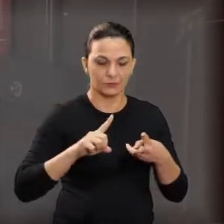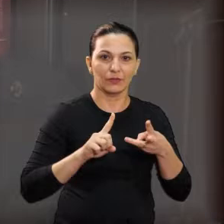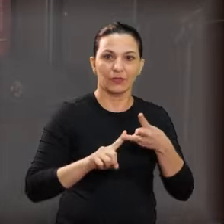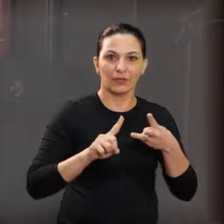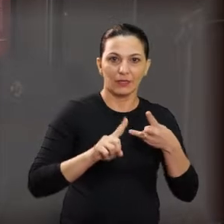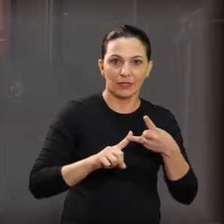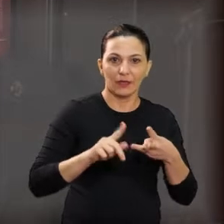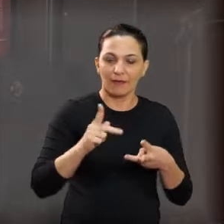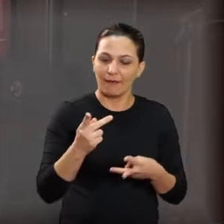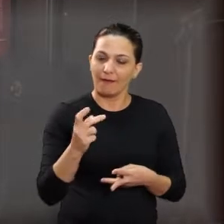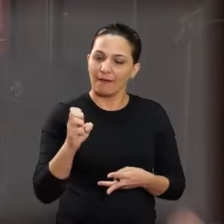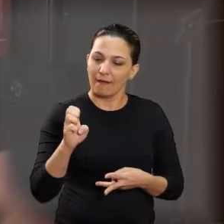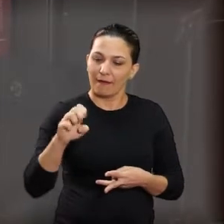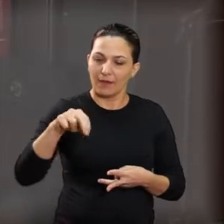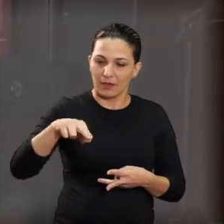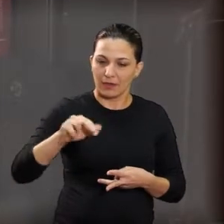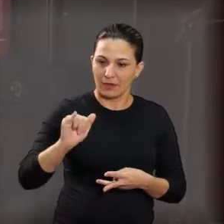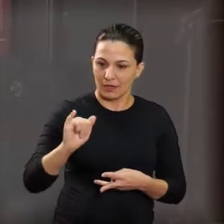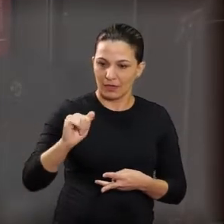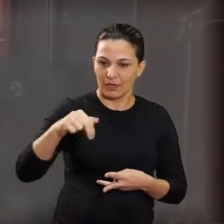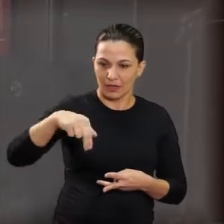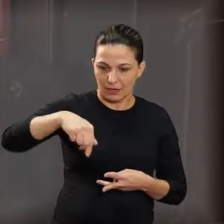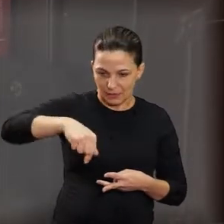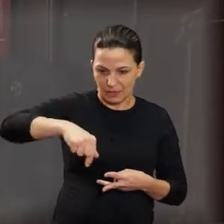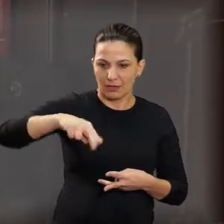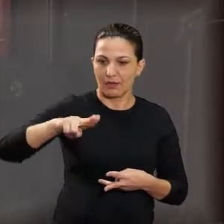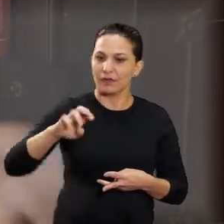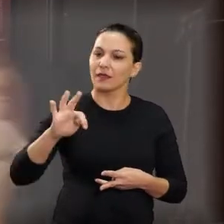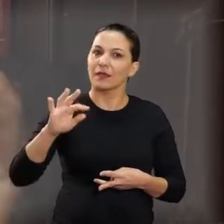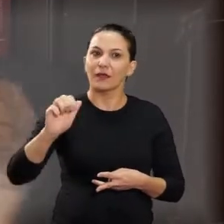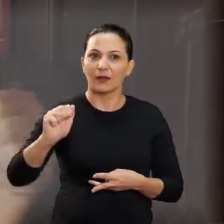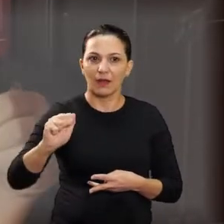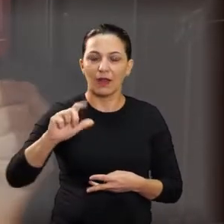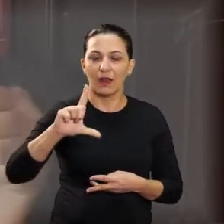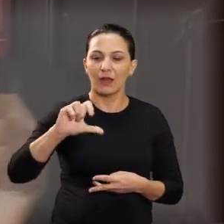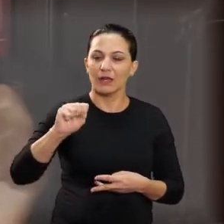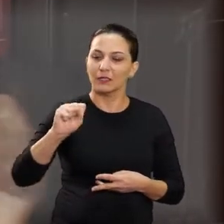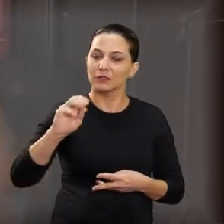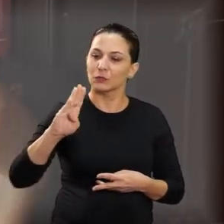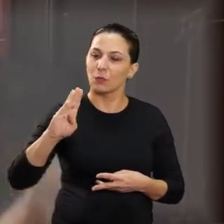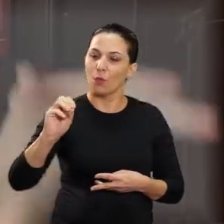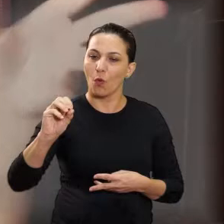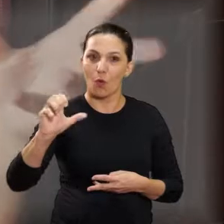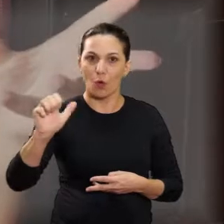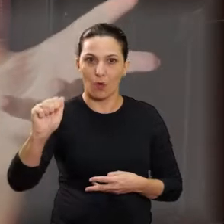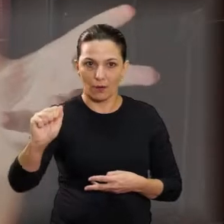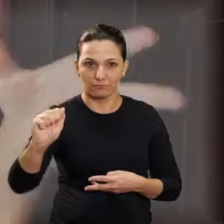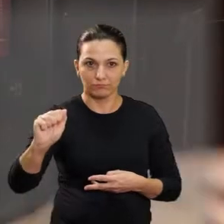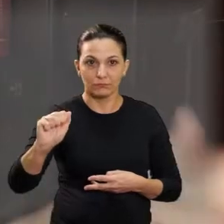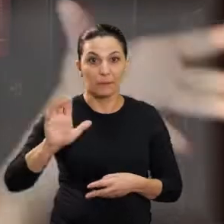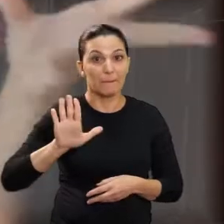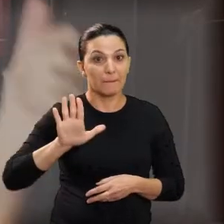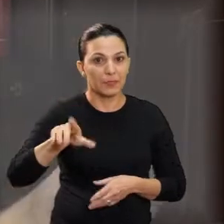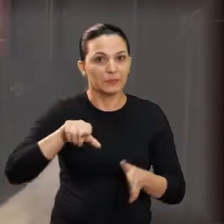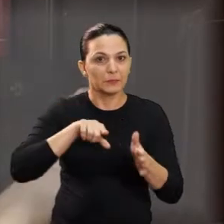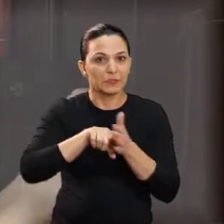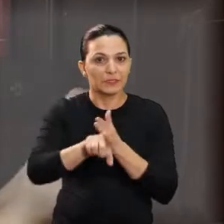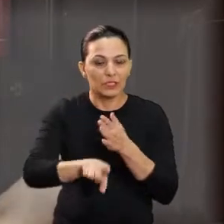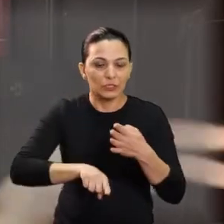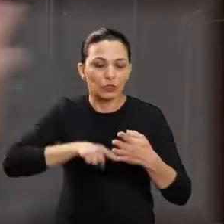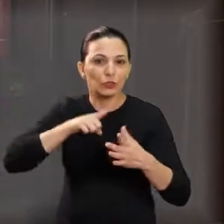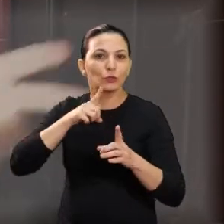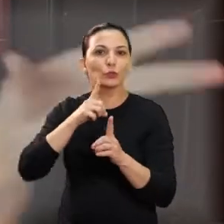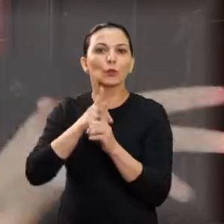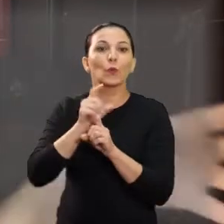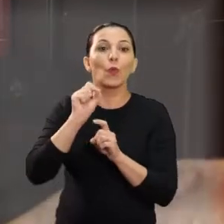contemporâneos. Porém, dentro do doutorado, eu descobri que tinha uma relação muito mais